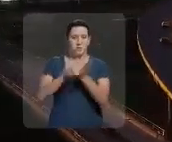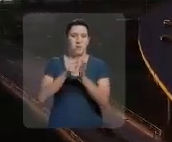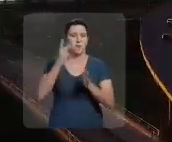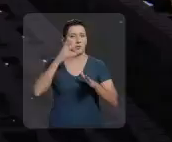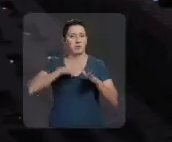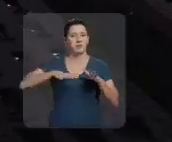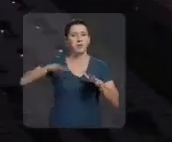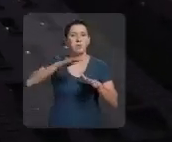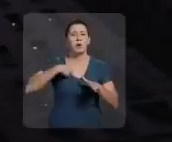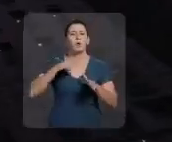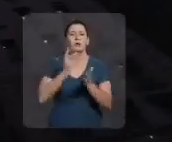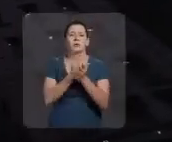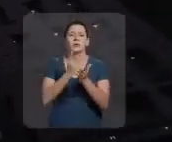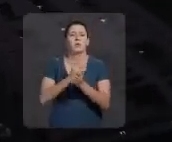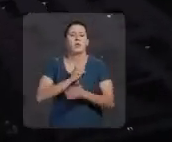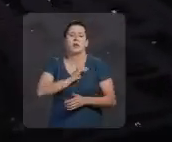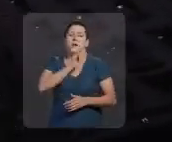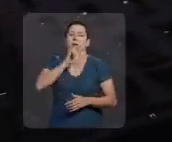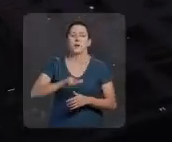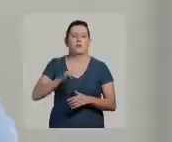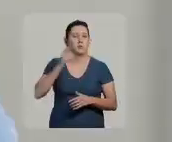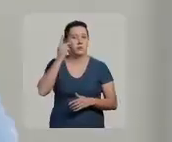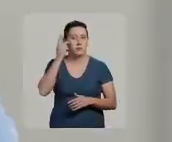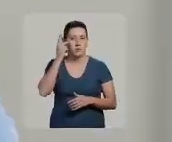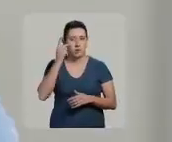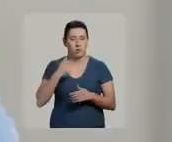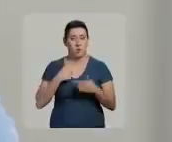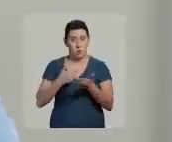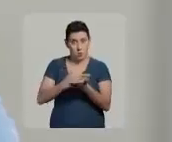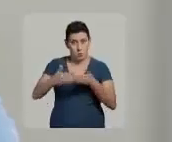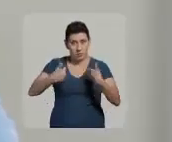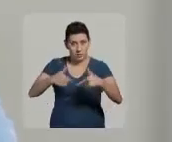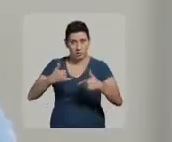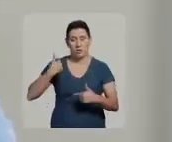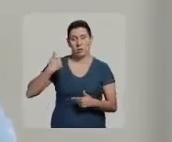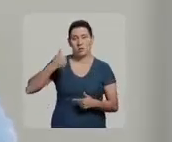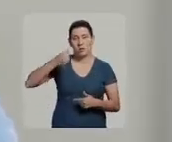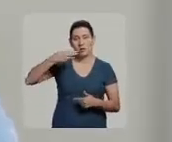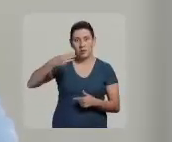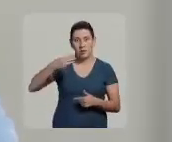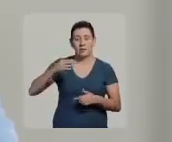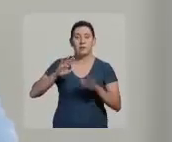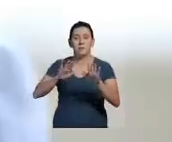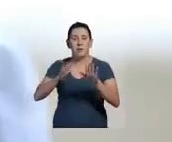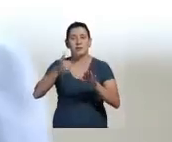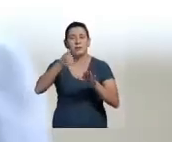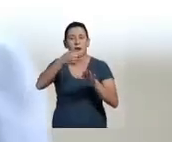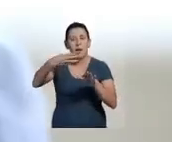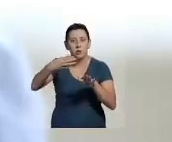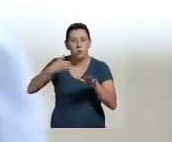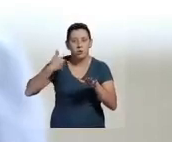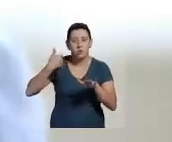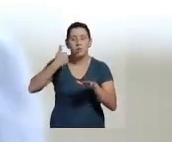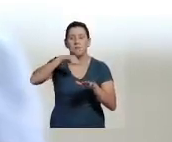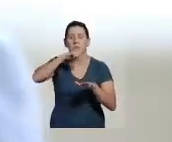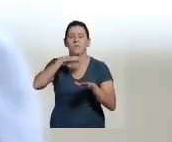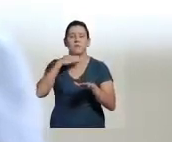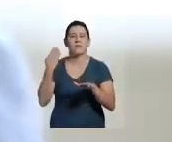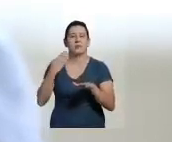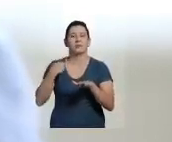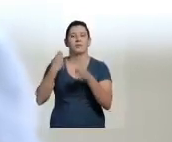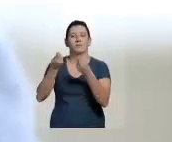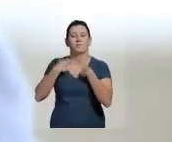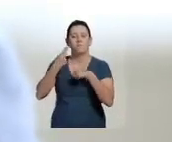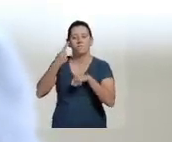paulistano, um brasileiro apaixonado por São Paulo. Eu comecei a trabalhar com 13 anos, quando eu tinha 14 anos, minha mãe faleceu. Essa foi uma